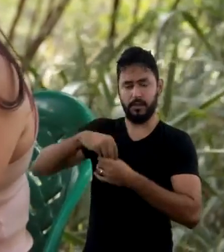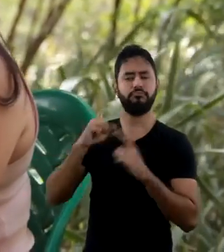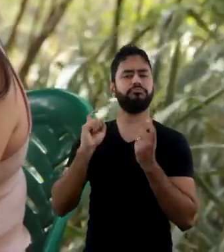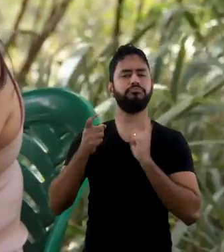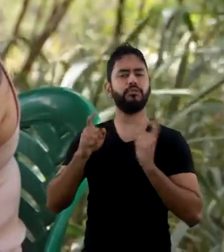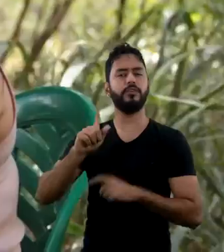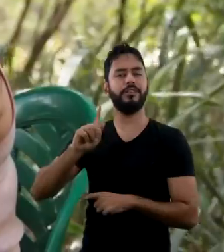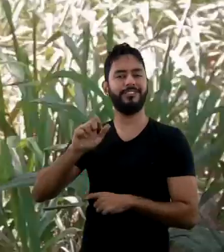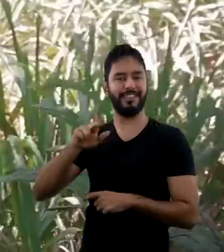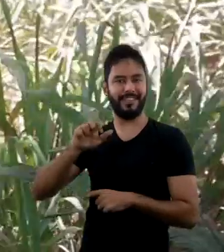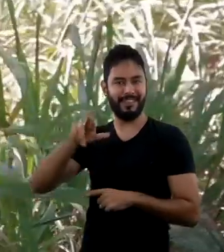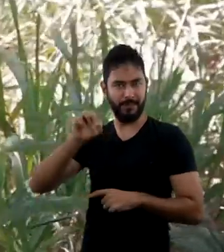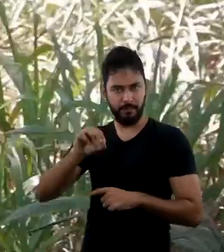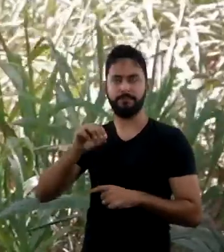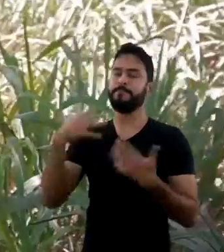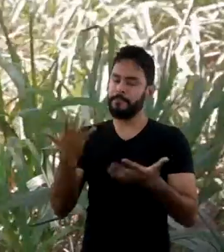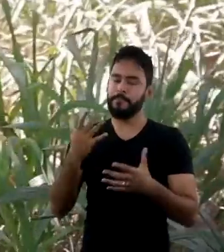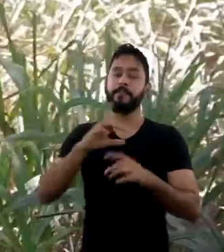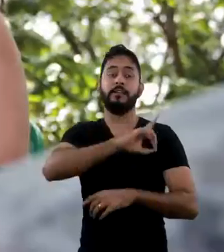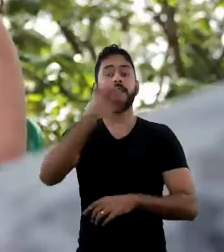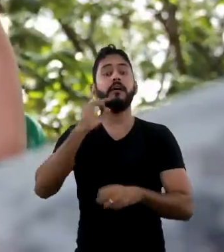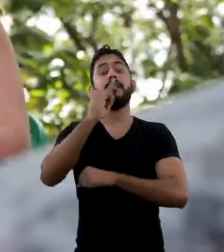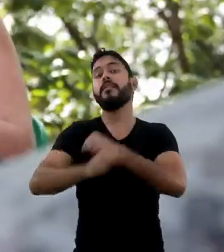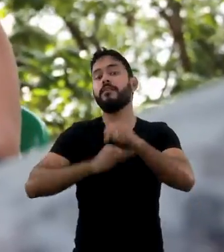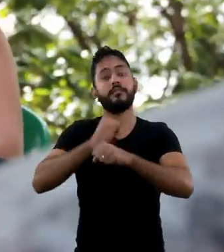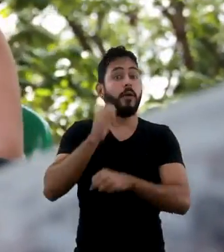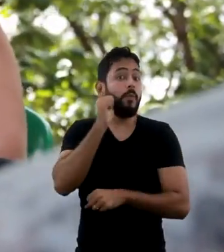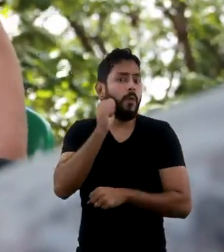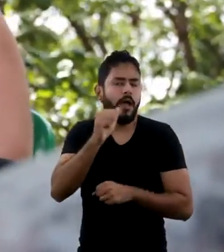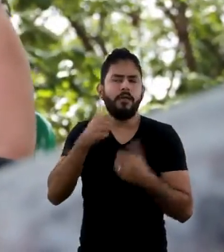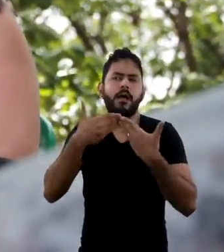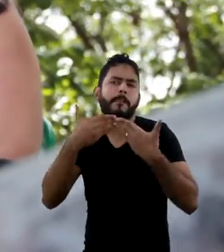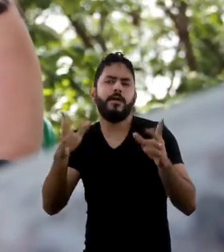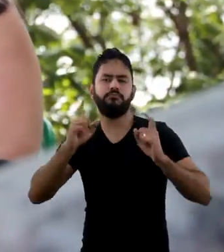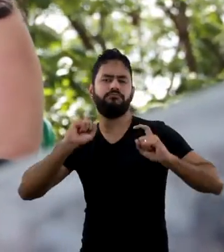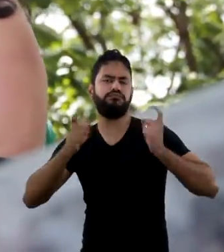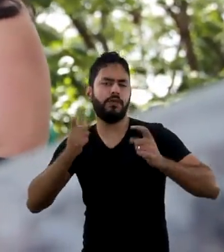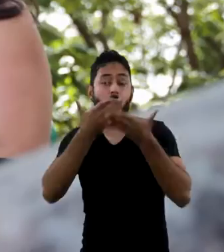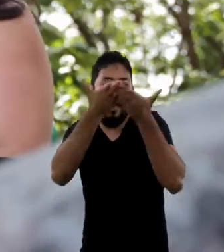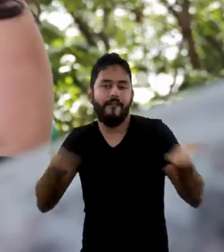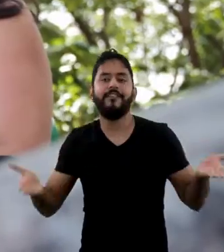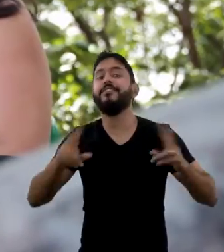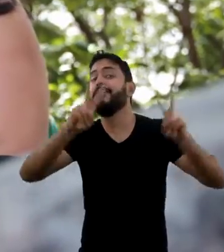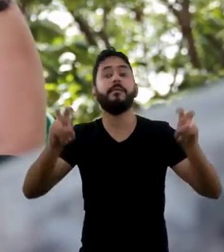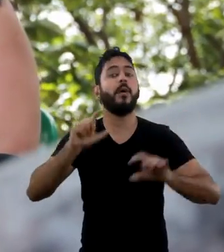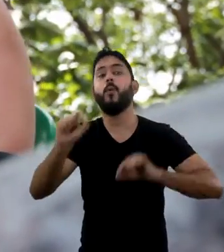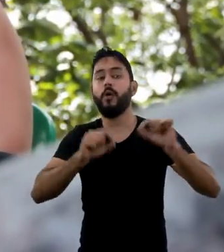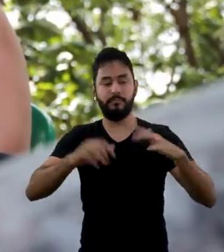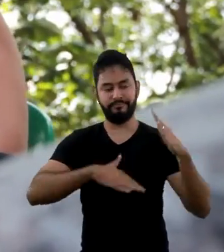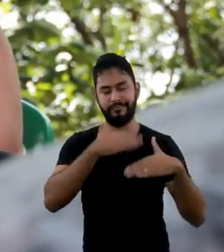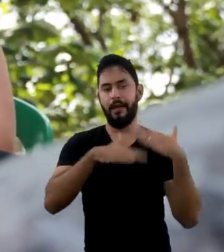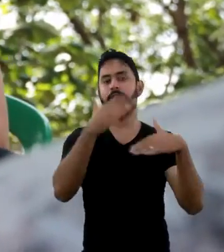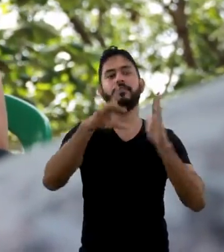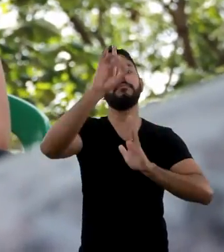de gênero para aquele campus. Então, no Dia Internacional da Mulher, abriu esses momentos de discussão com um evento para falar sobre